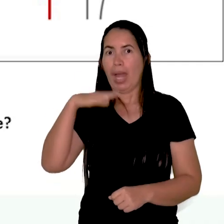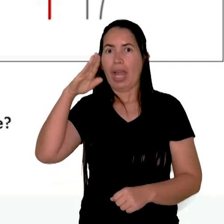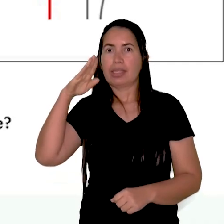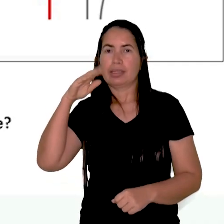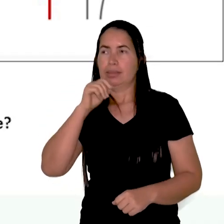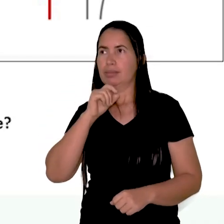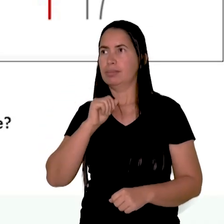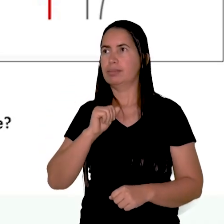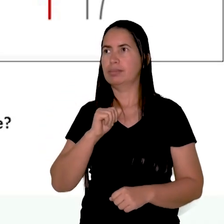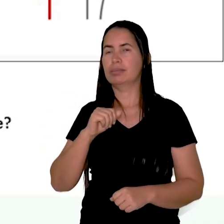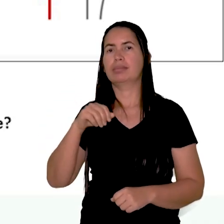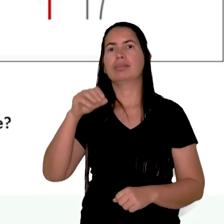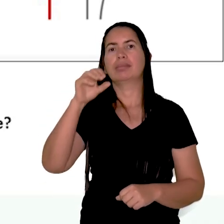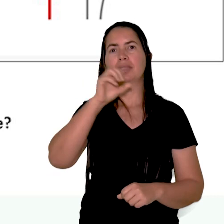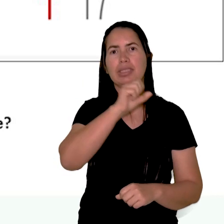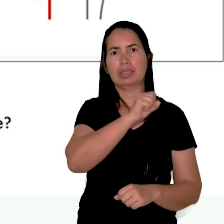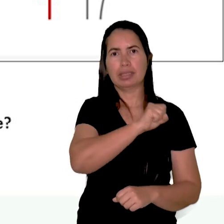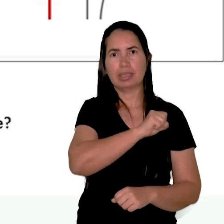Santa Catarina.